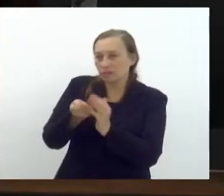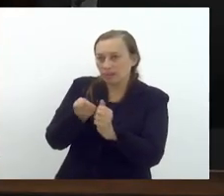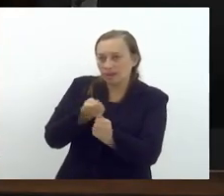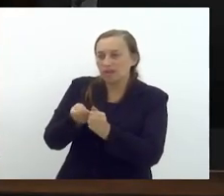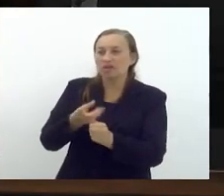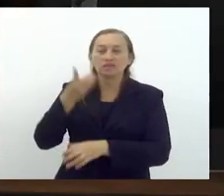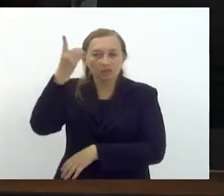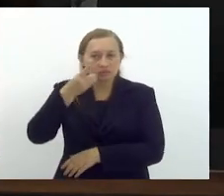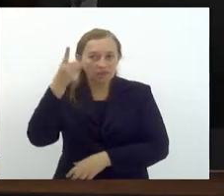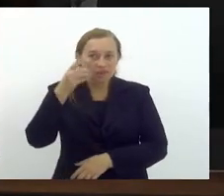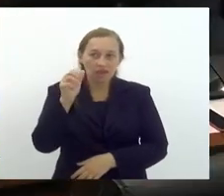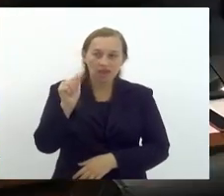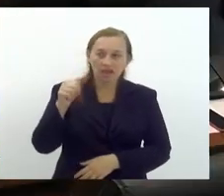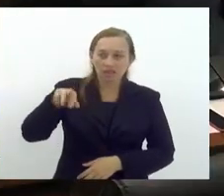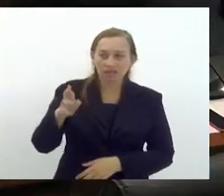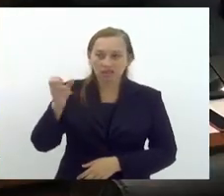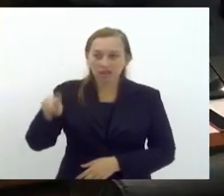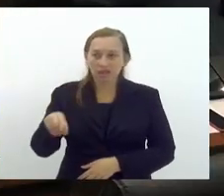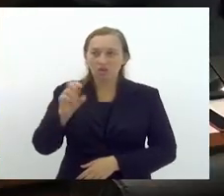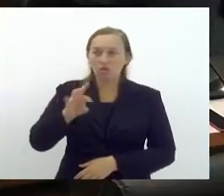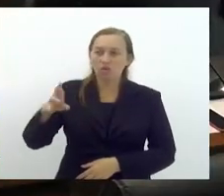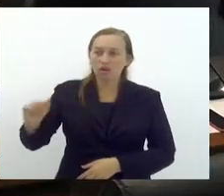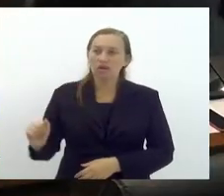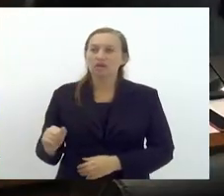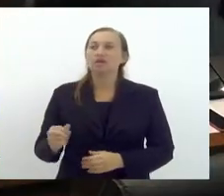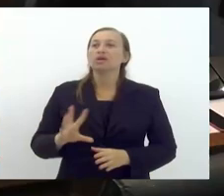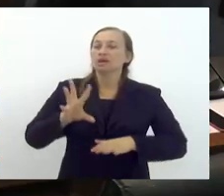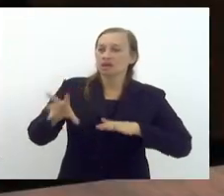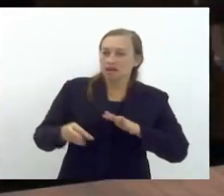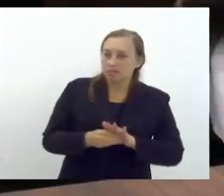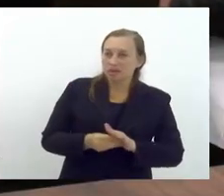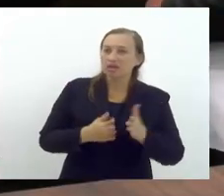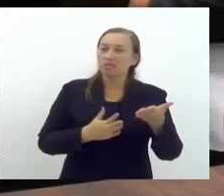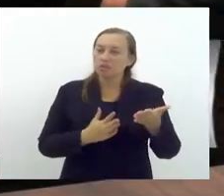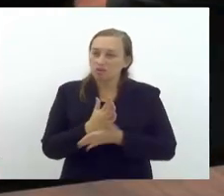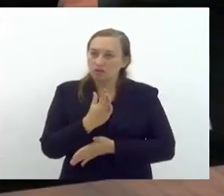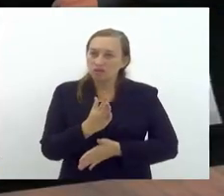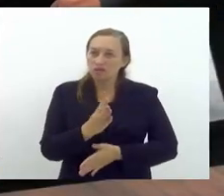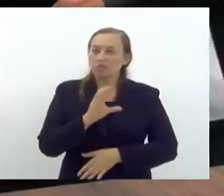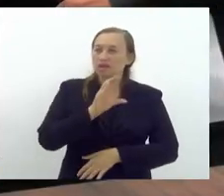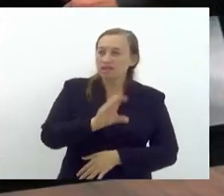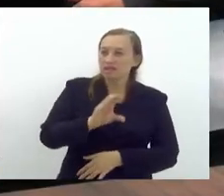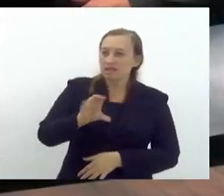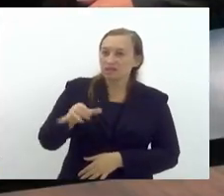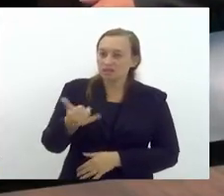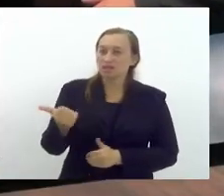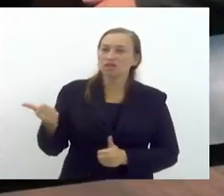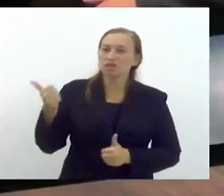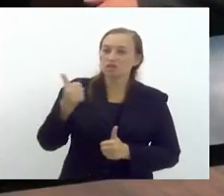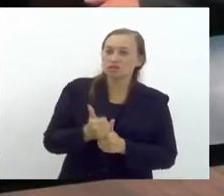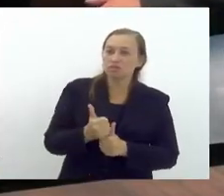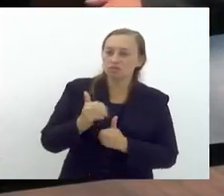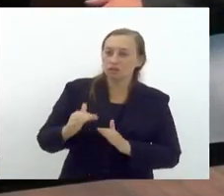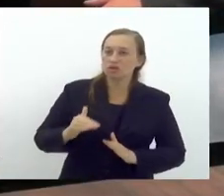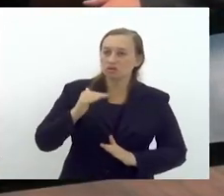e controle Deputado André corrêas aprovadas pela ccj insubim